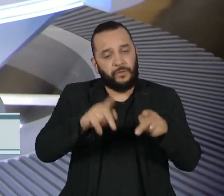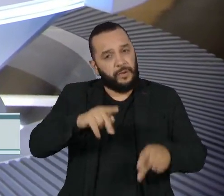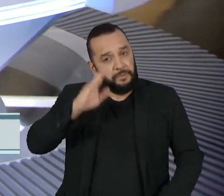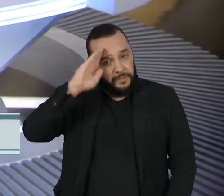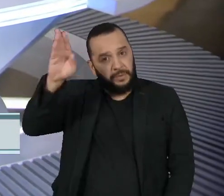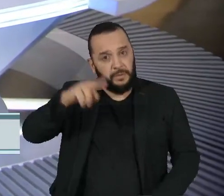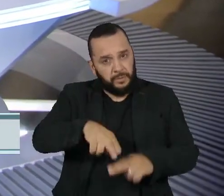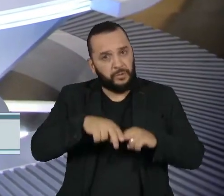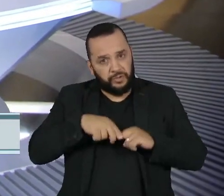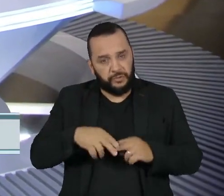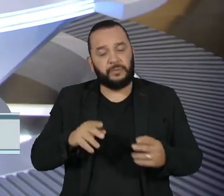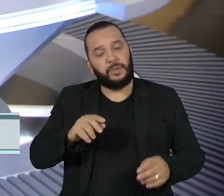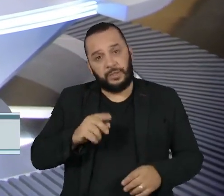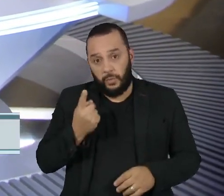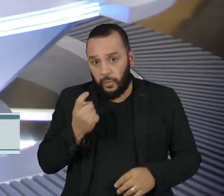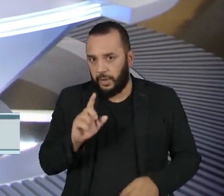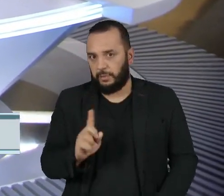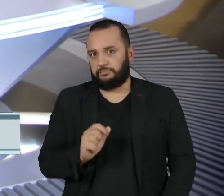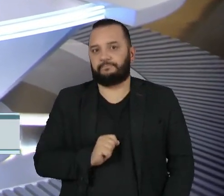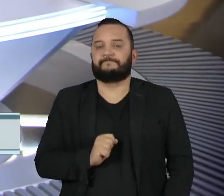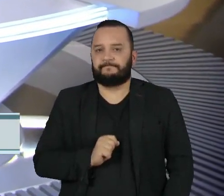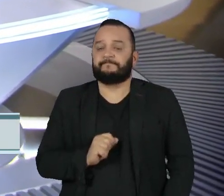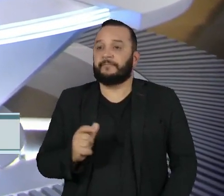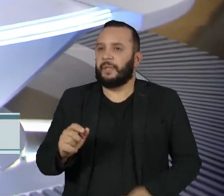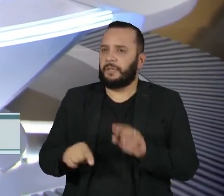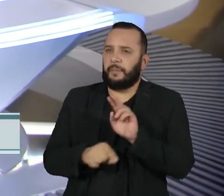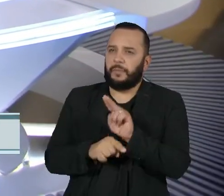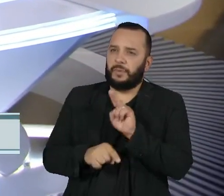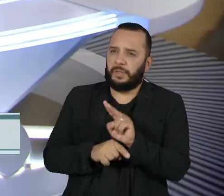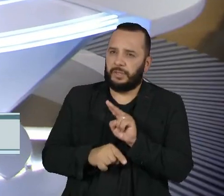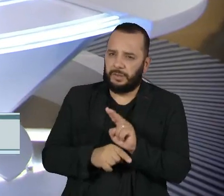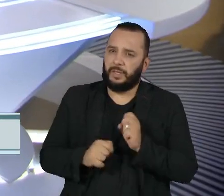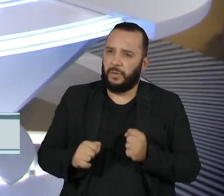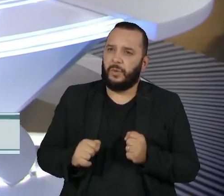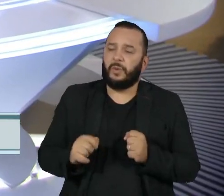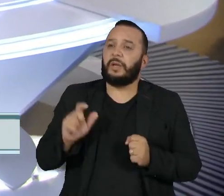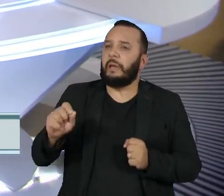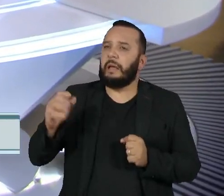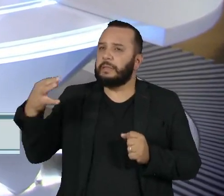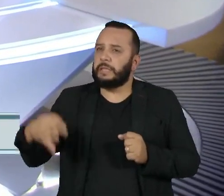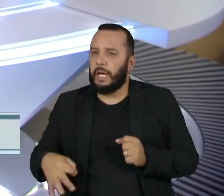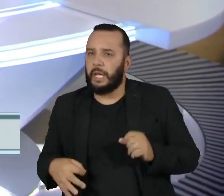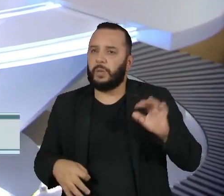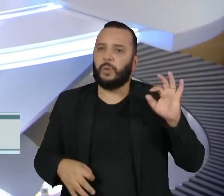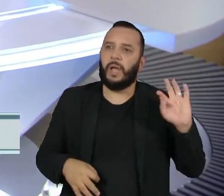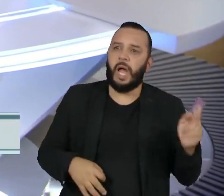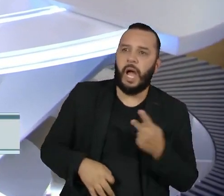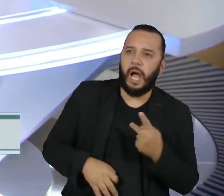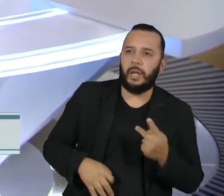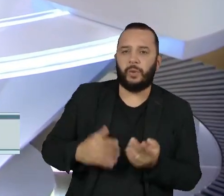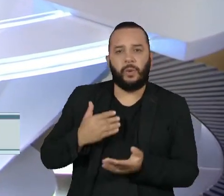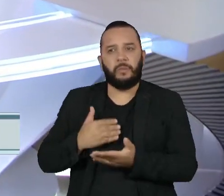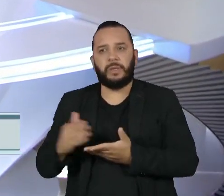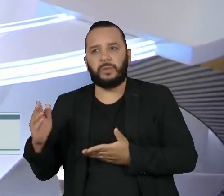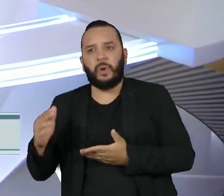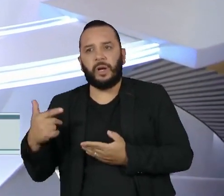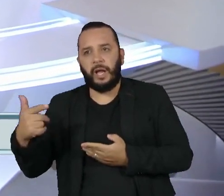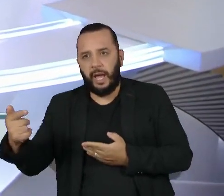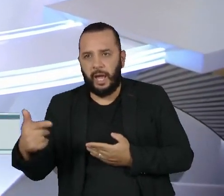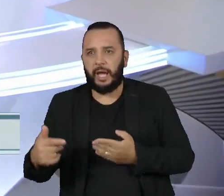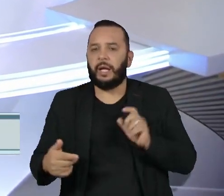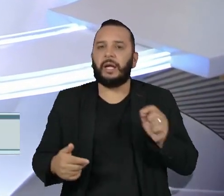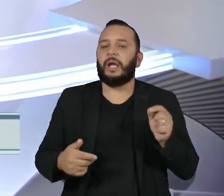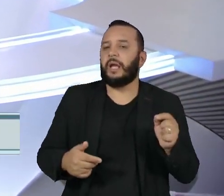única. Pois é, e essa proteção ela não depende de quem tem razão ou quem começou as hostilidades.